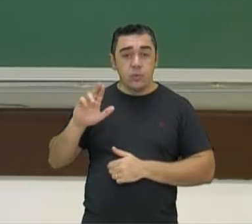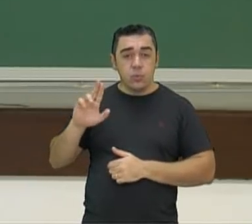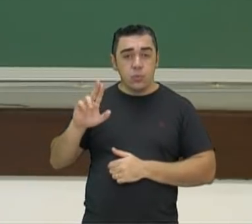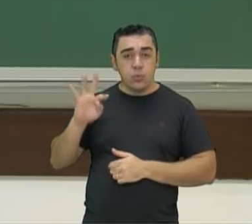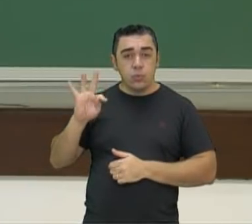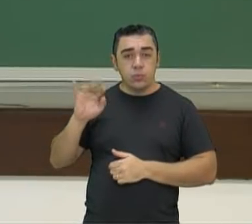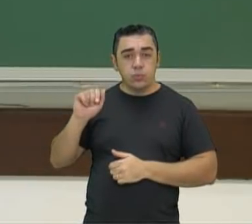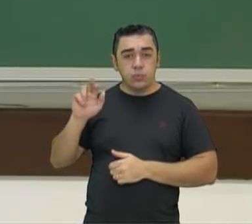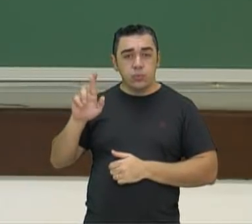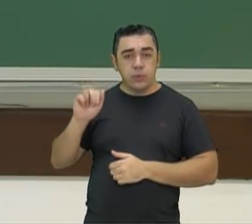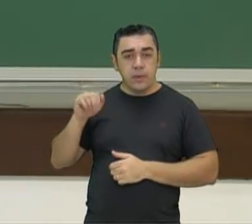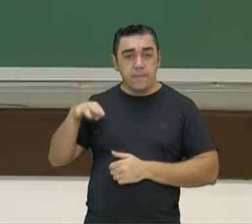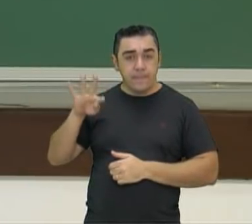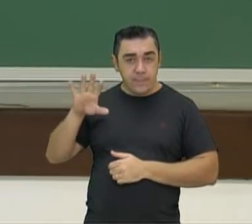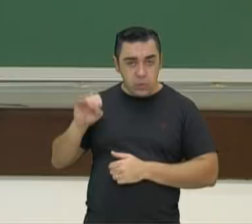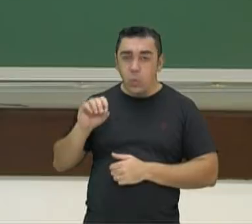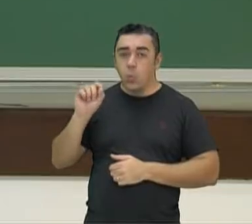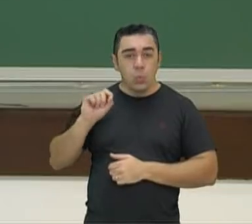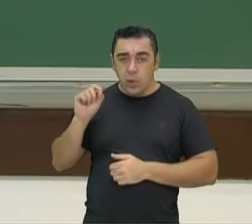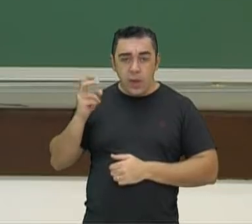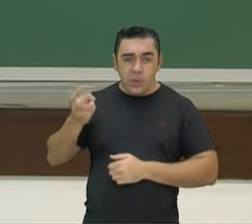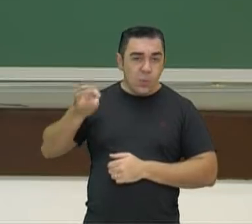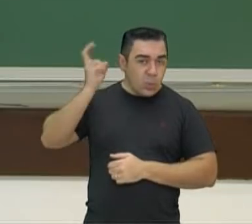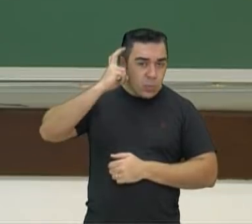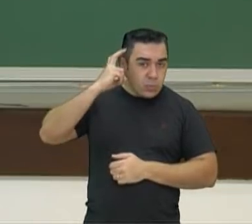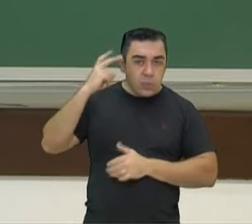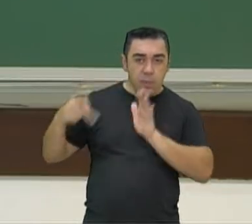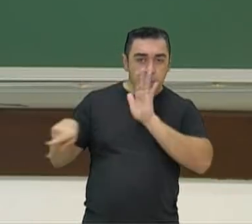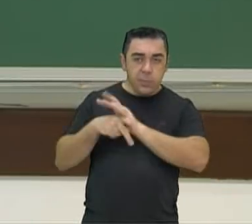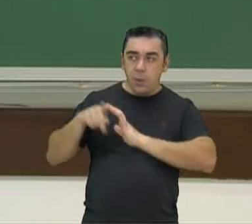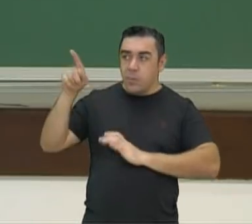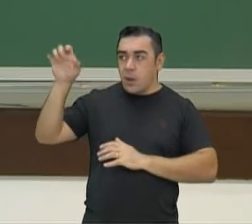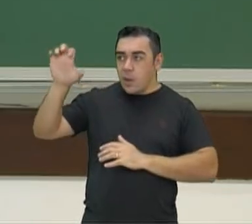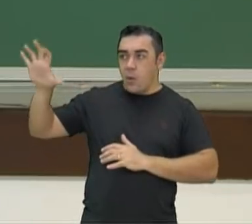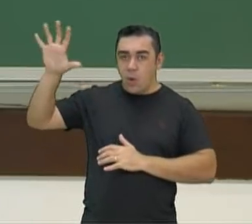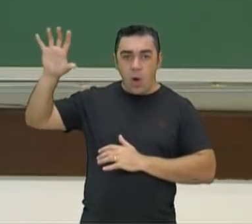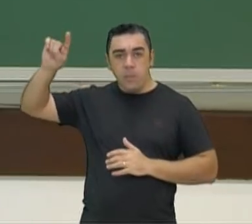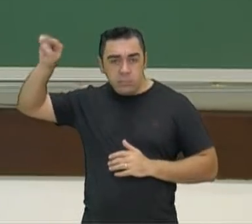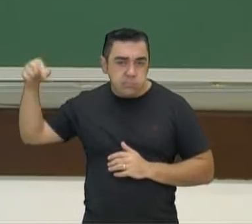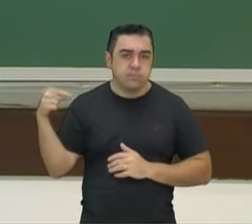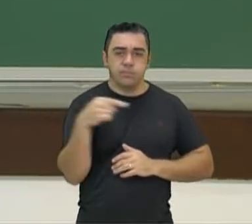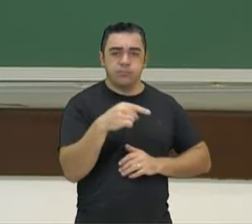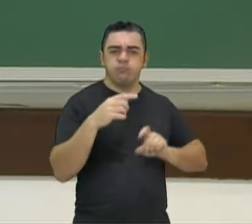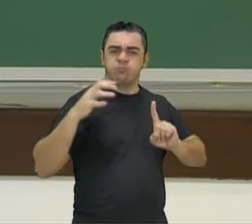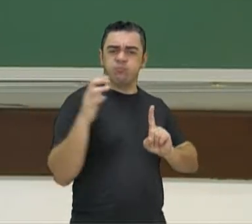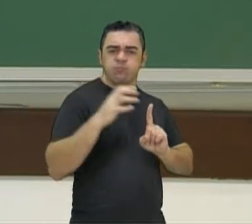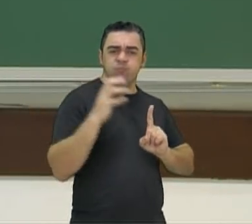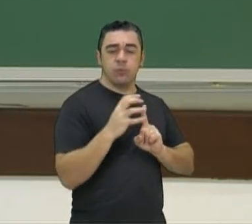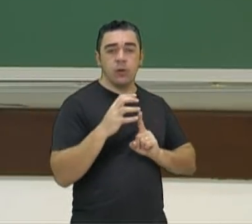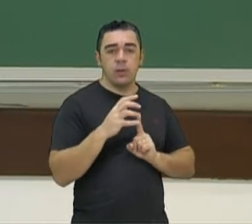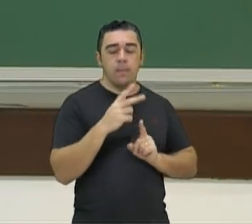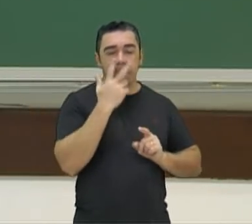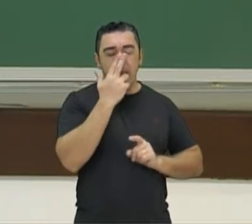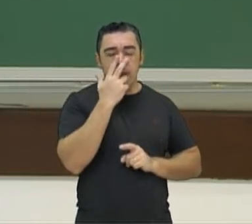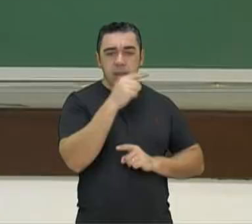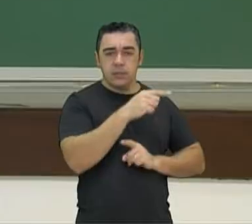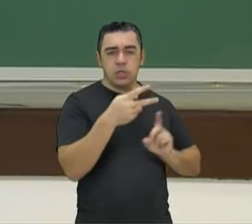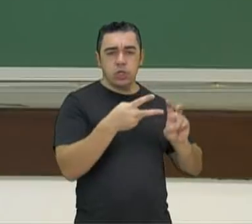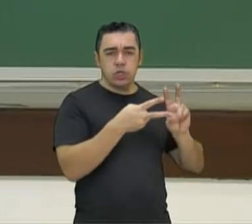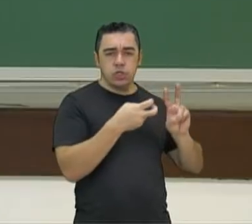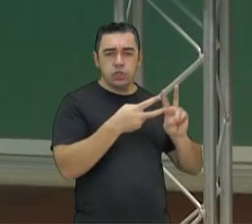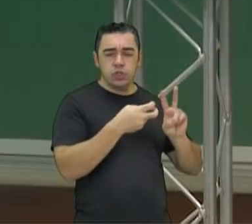implementaram, colocaram a cultura europeia no continente. Como se a cultura daqueles povos não fosse